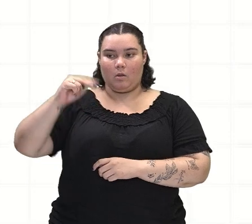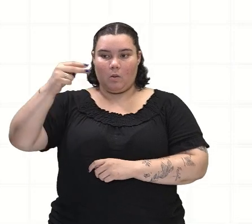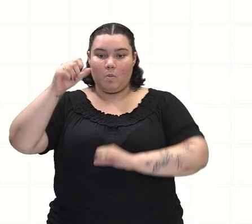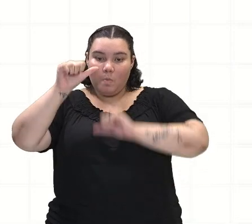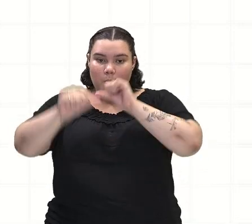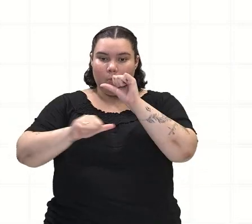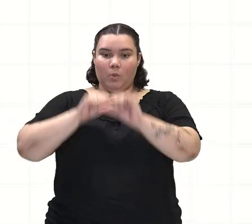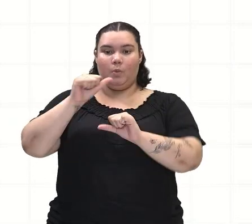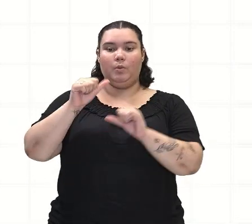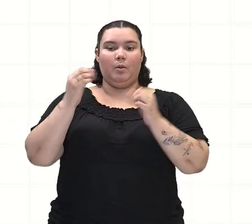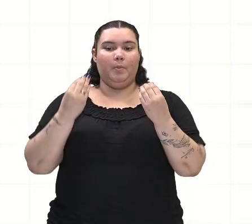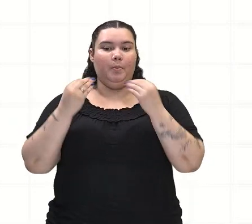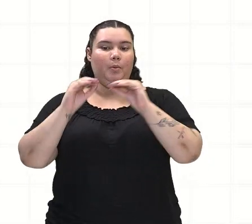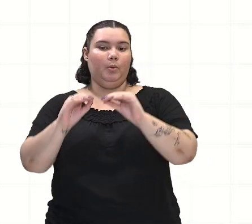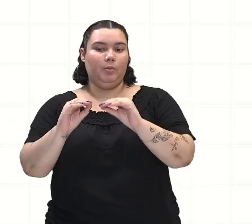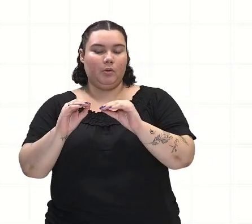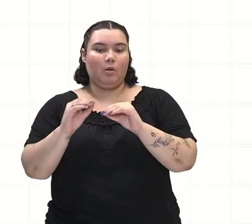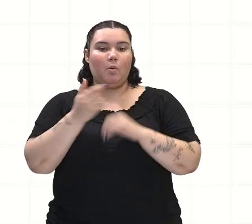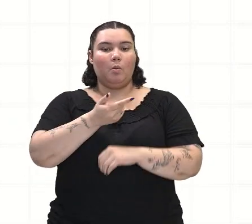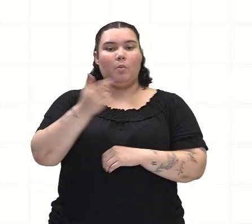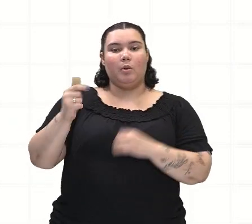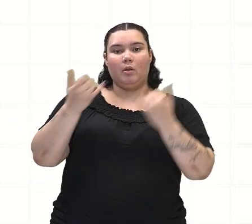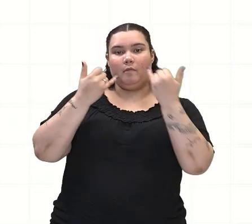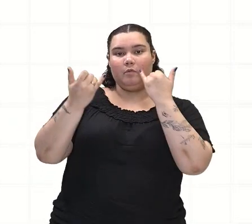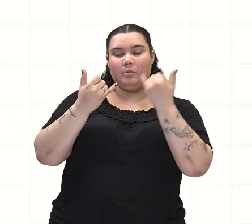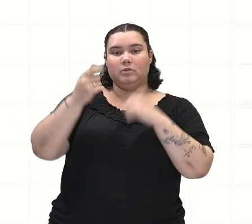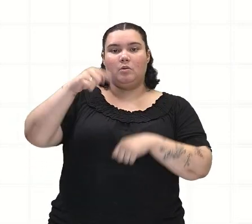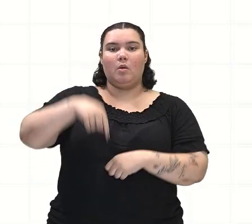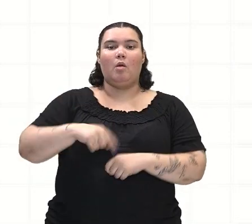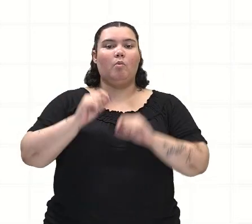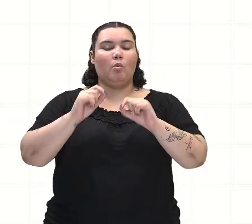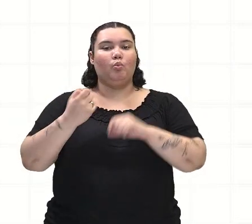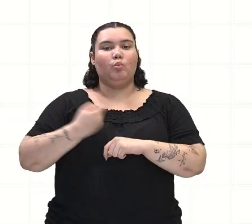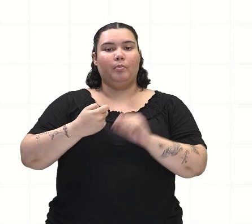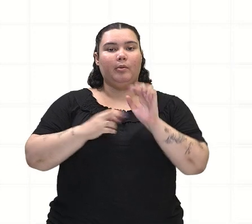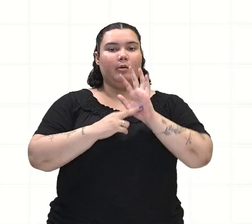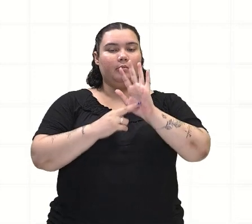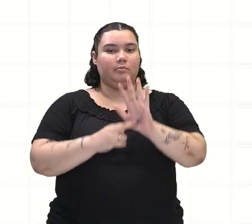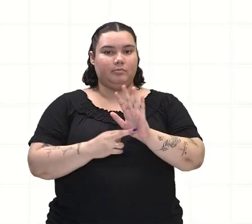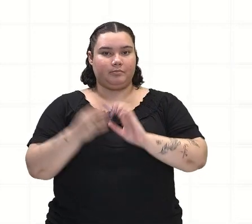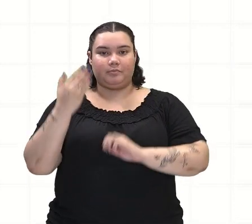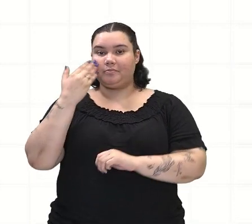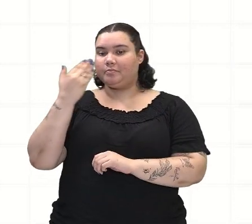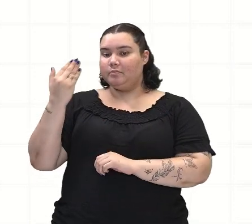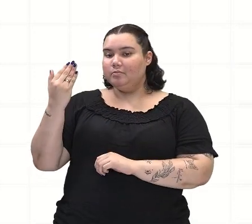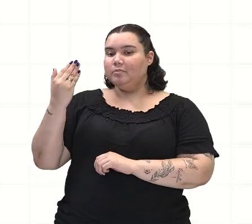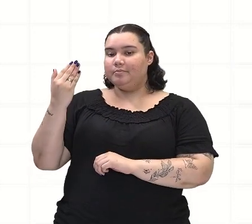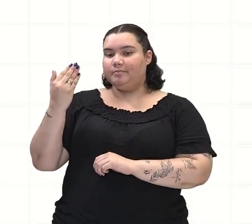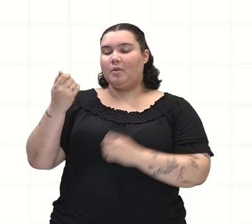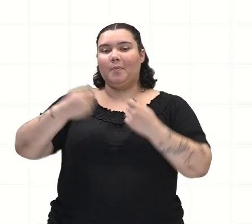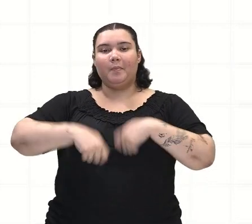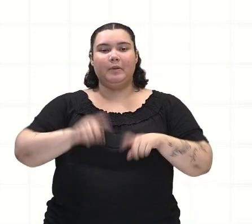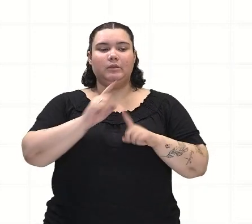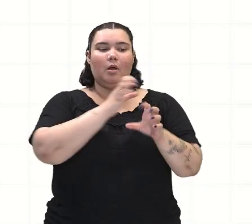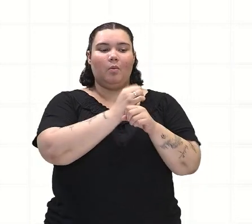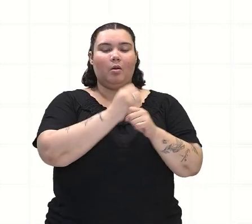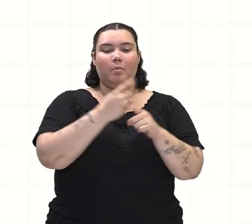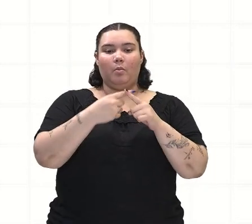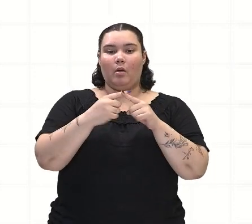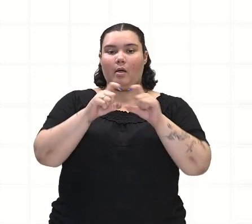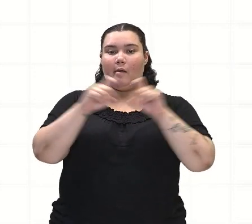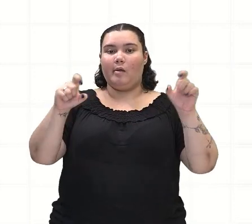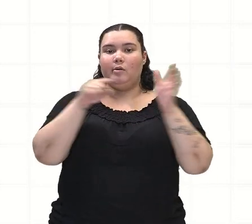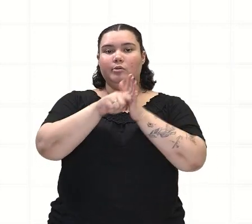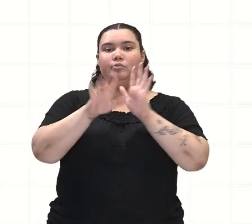já utilizar a informação que ele me deu, que é da área, né? Eu já não vou precisar calcular essa parte porque ele já me deu essa